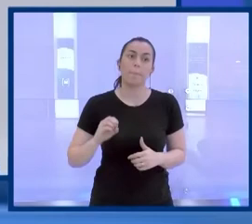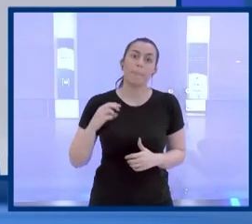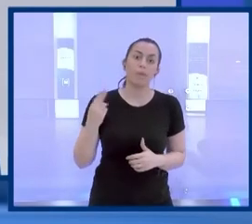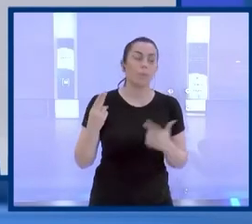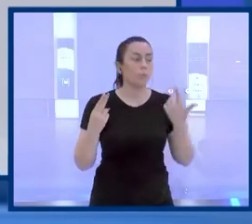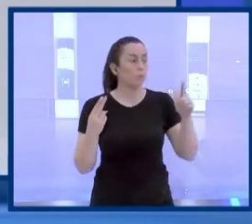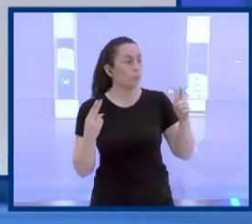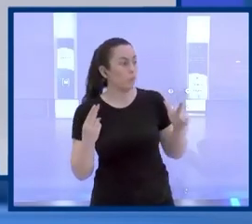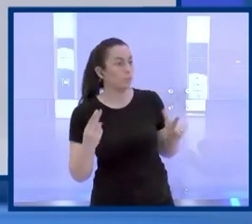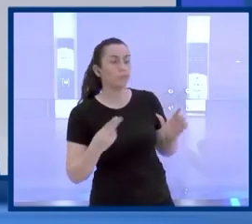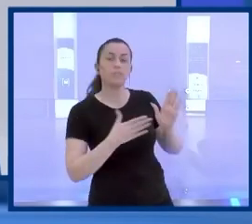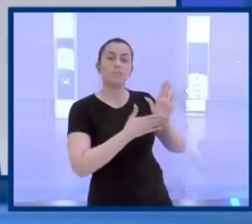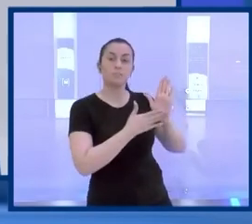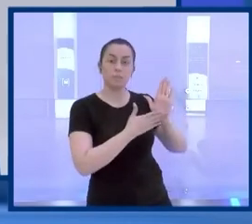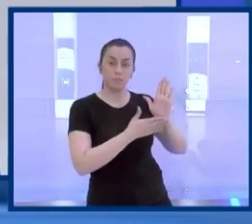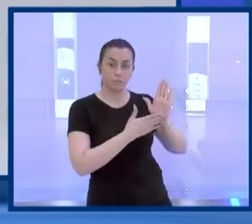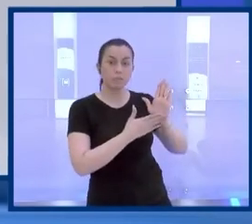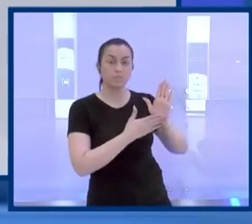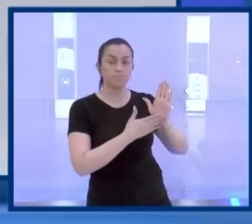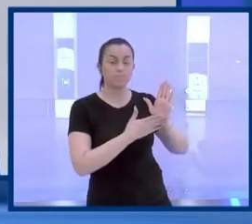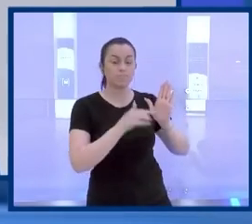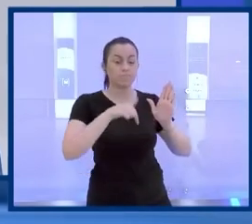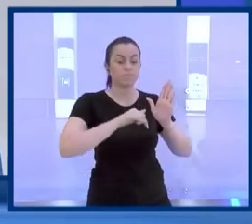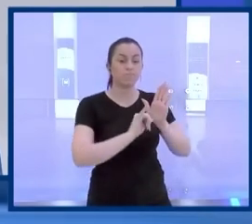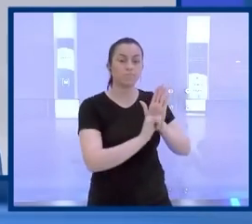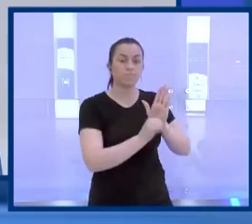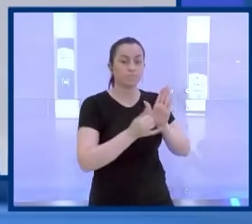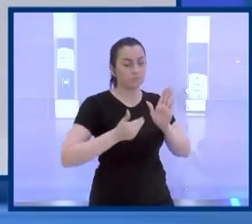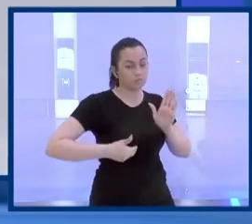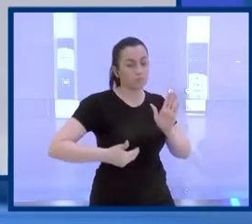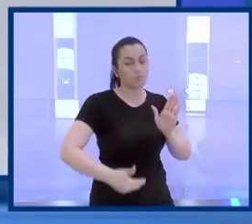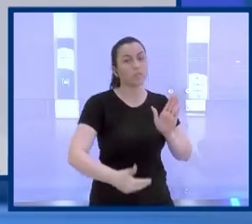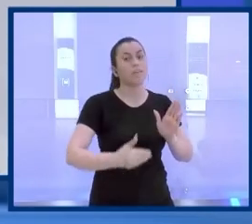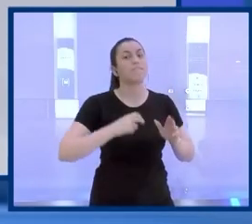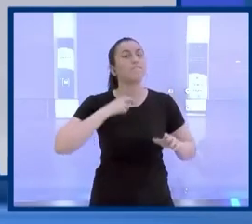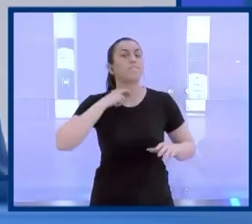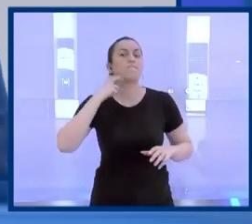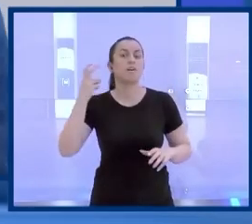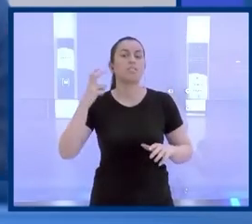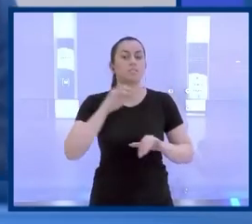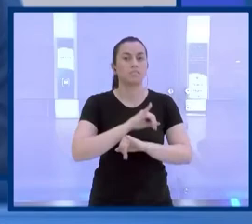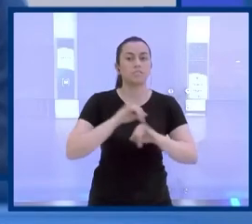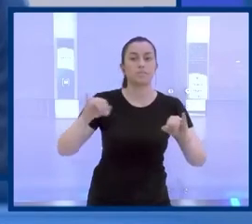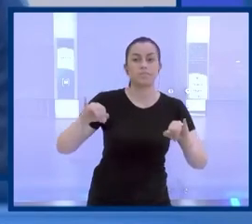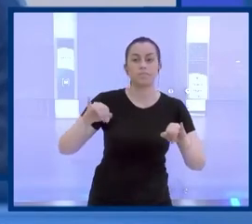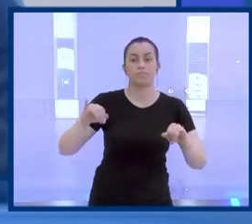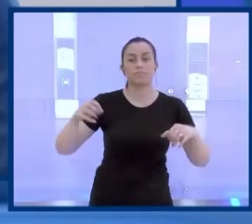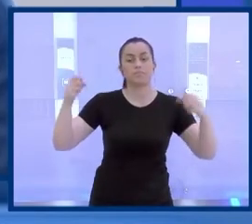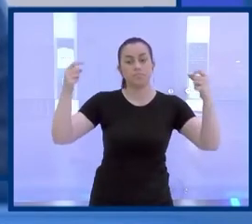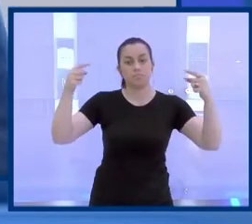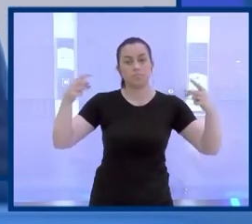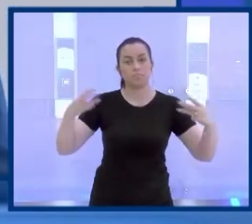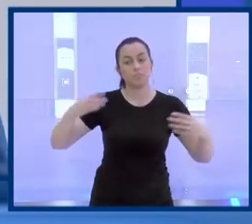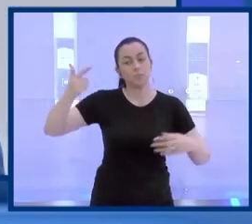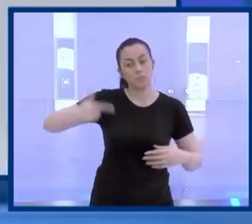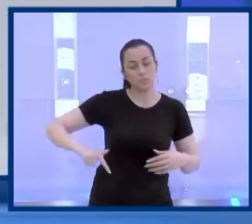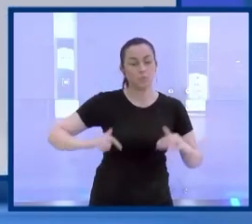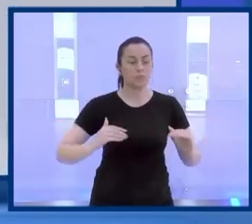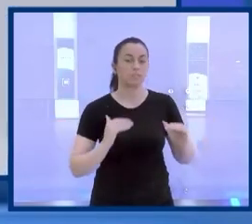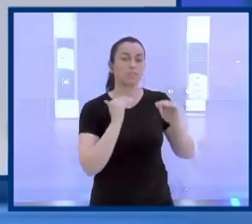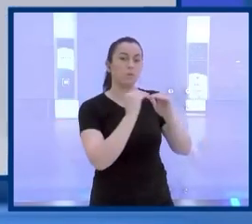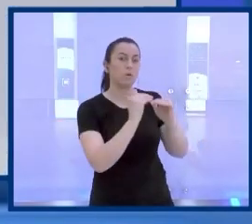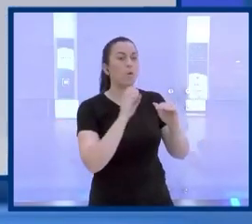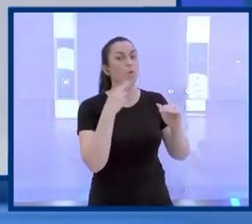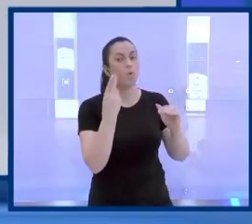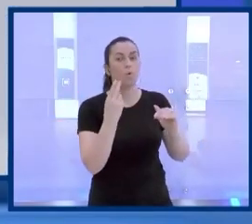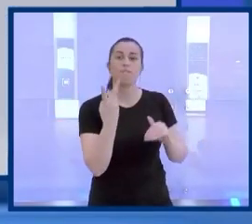outras propostas válidas, a sessão seguirá para a fase de lances à viva voz e participarão as proponentes cujas propostas sejam iguais